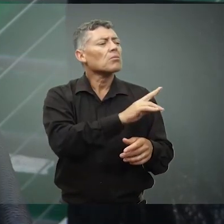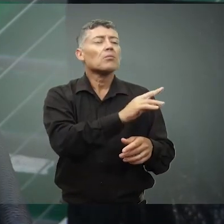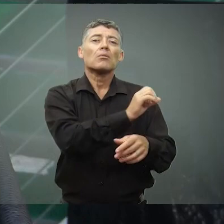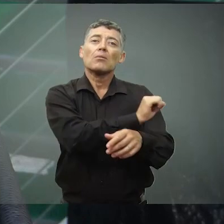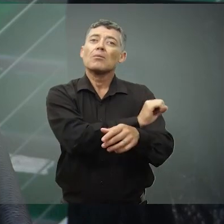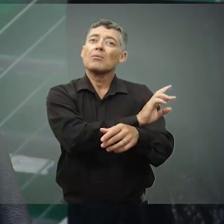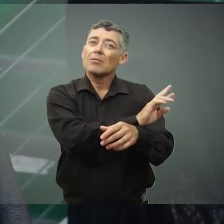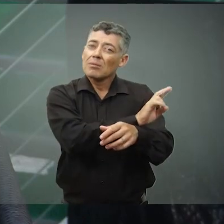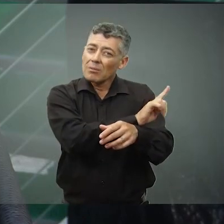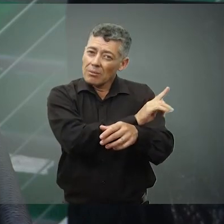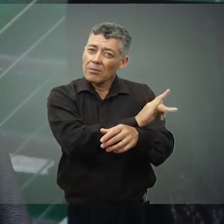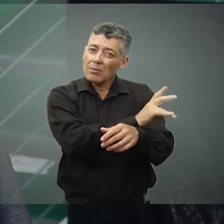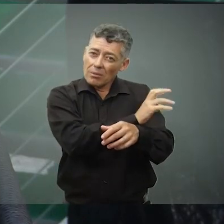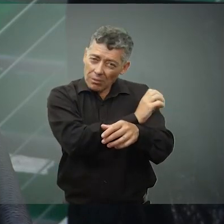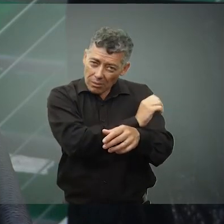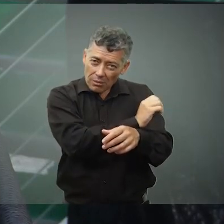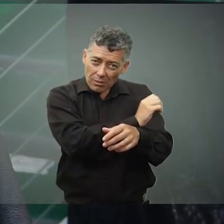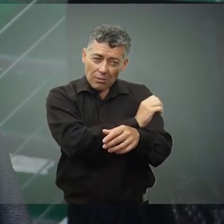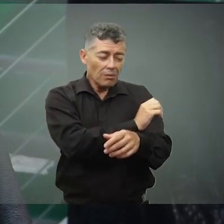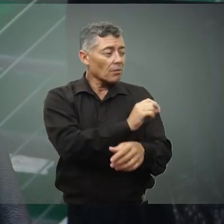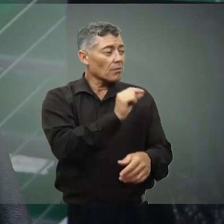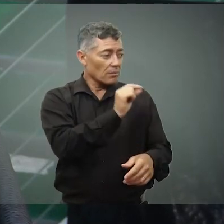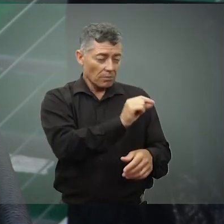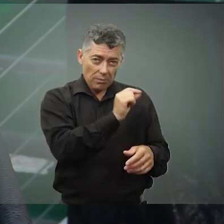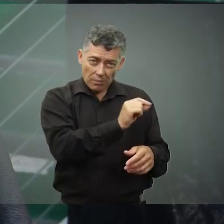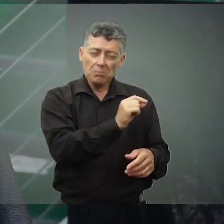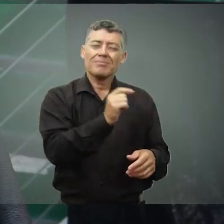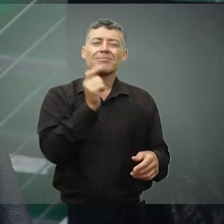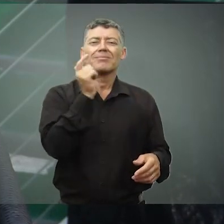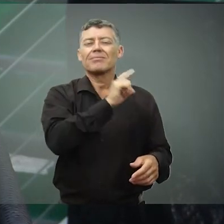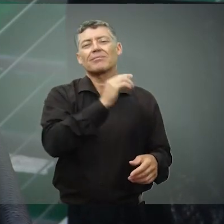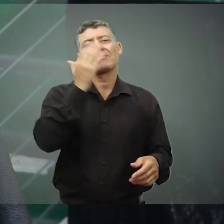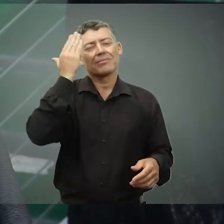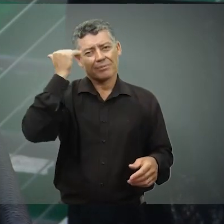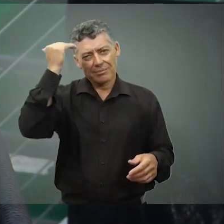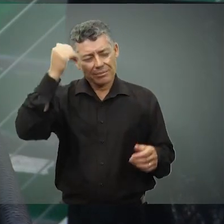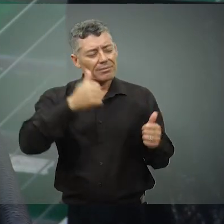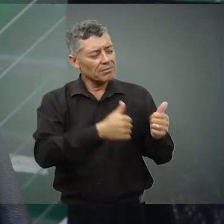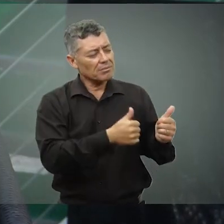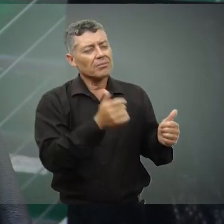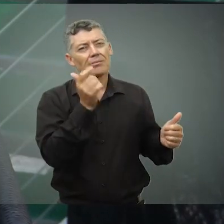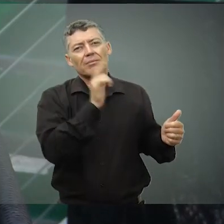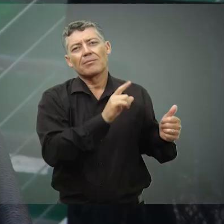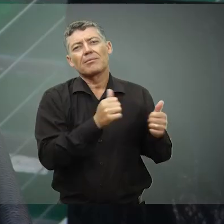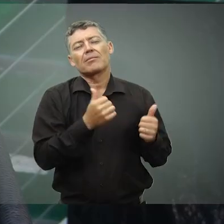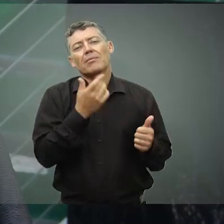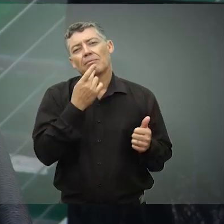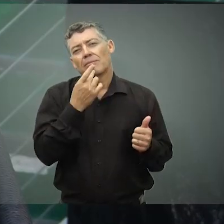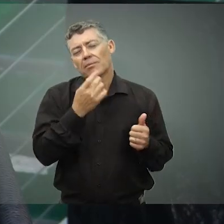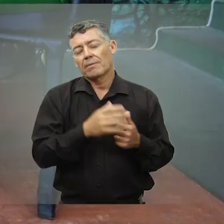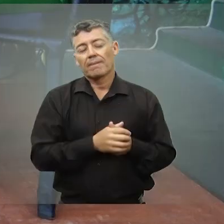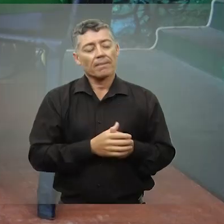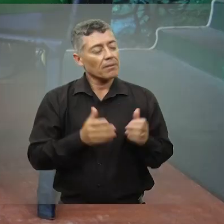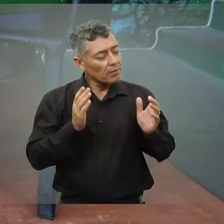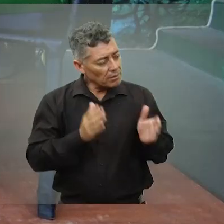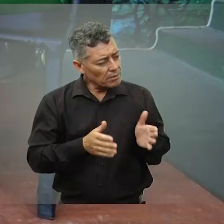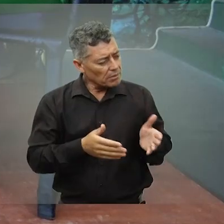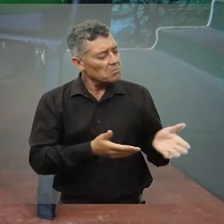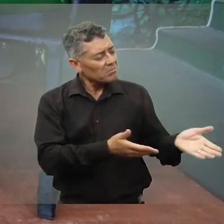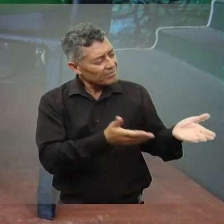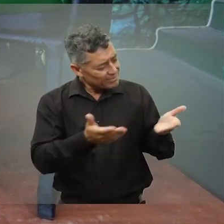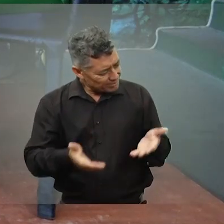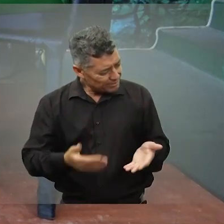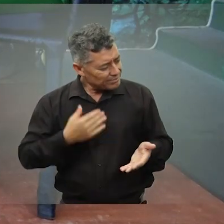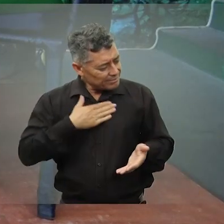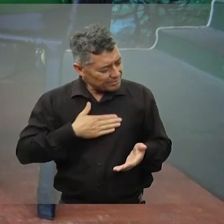Serginho, ex-vocalista da banda Pimenta Nativa, eu tenho certeza que você já sabe agora quem é, né? De quem eu estou falando. E ele já está aqui comigo. Seja muito